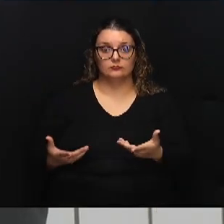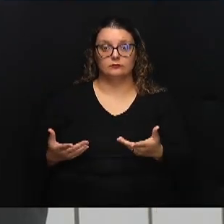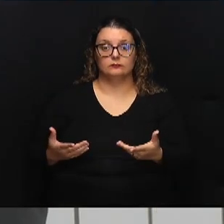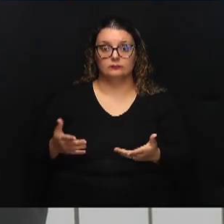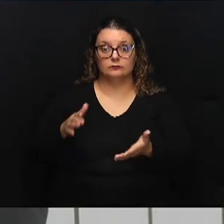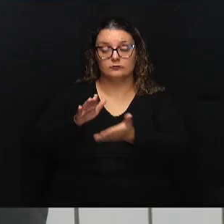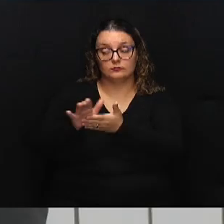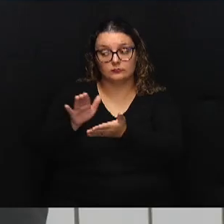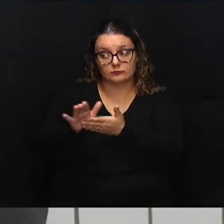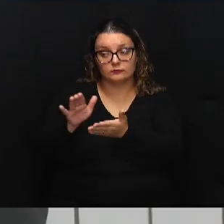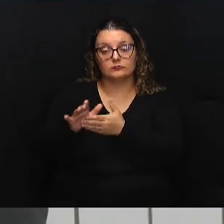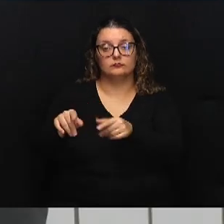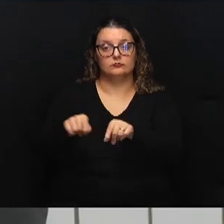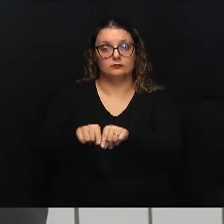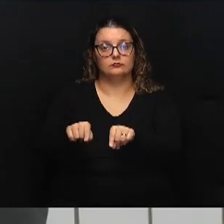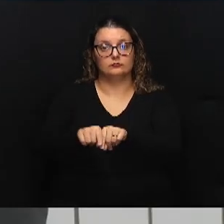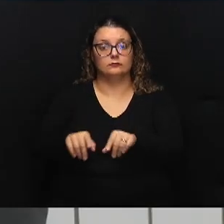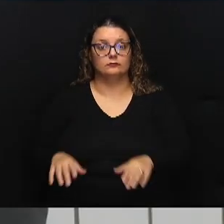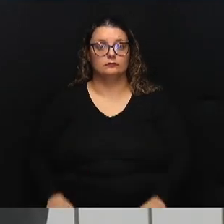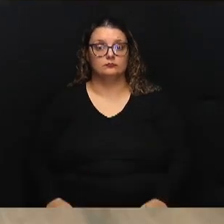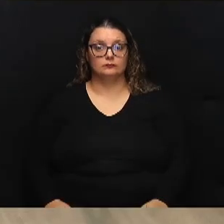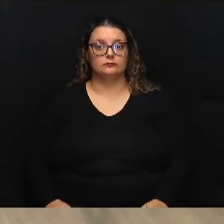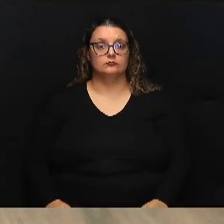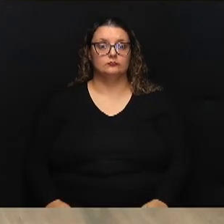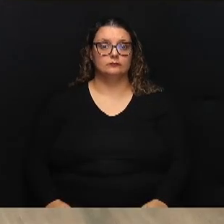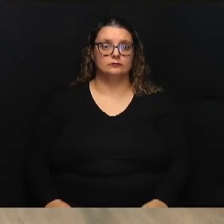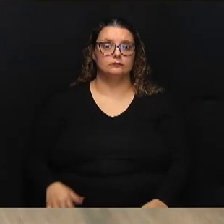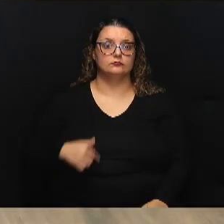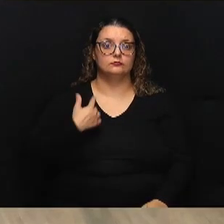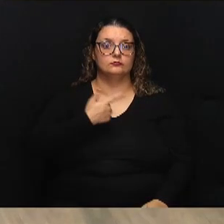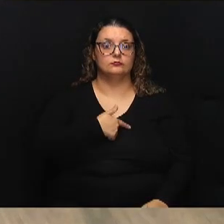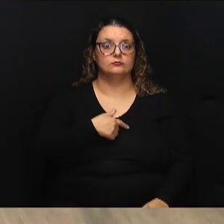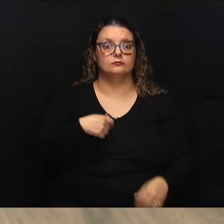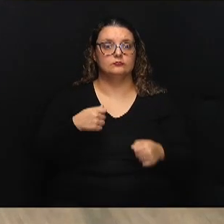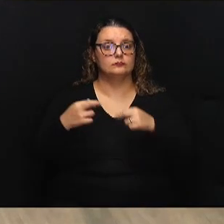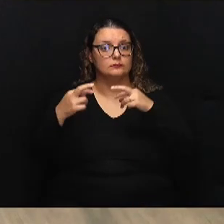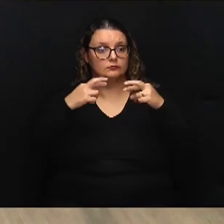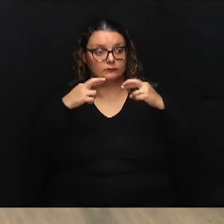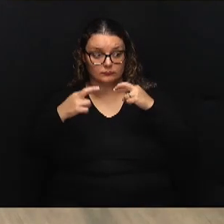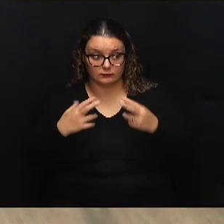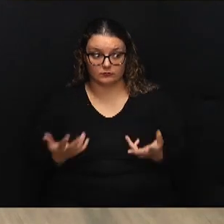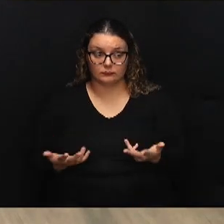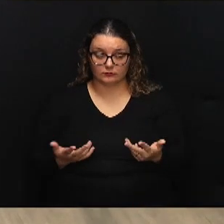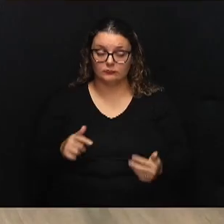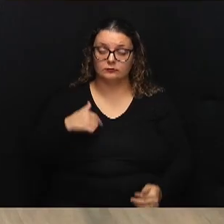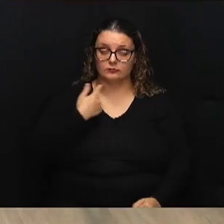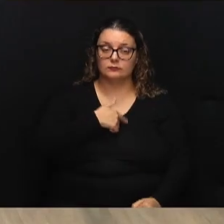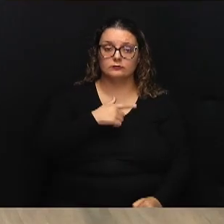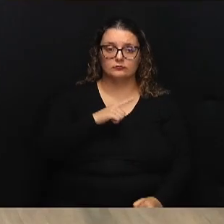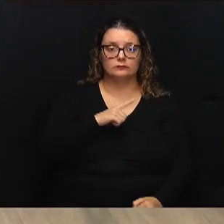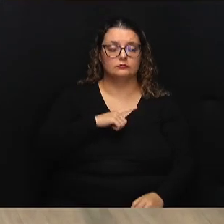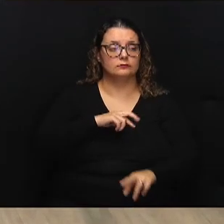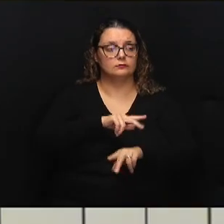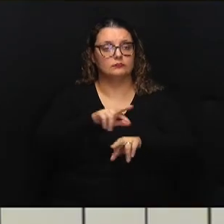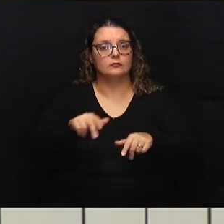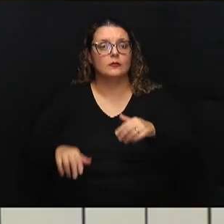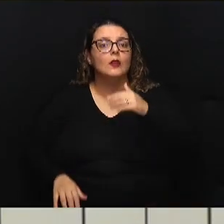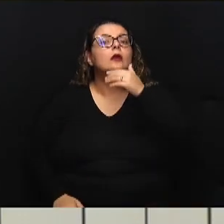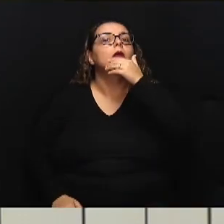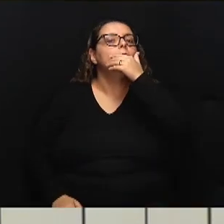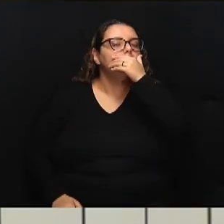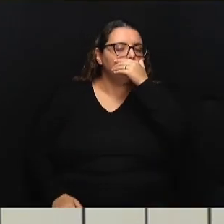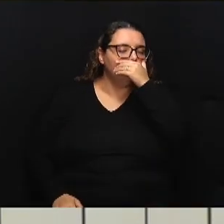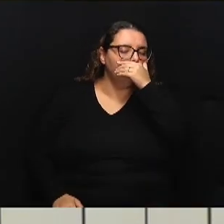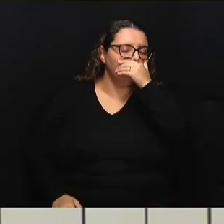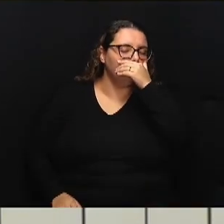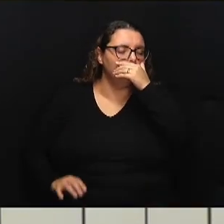custos, inclusive. A gente precisa considerar que, assim, a gente tem diversos tipos de empresa.